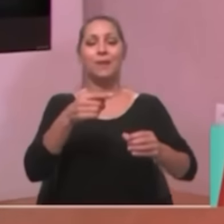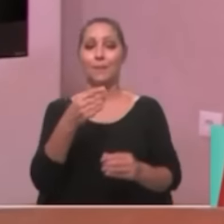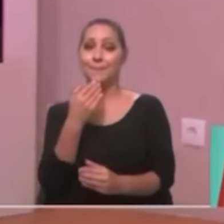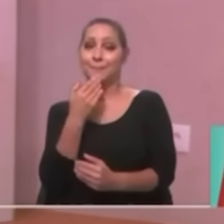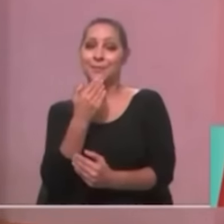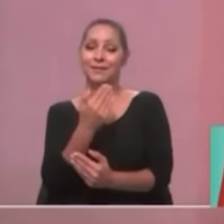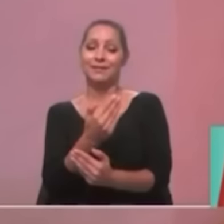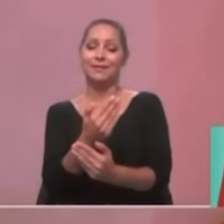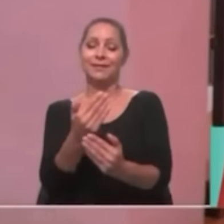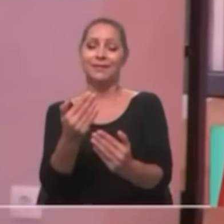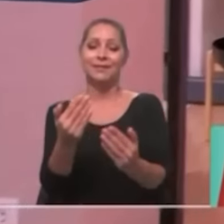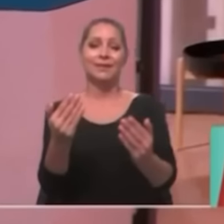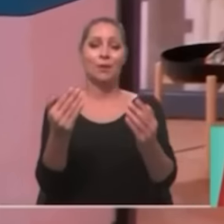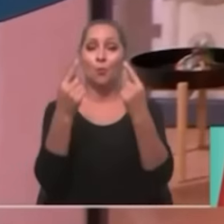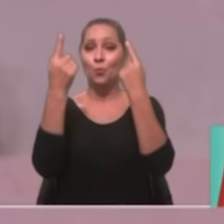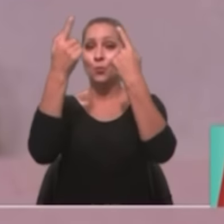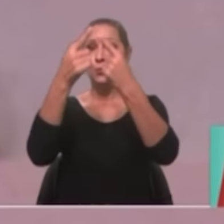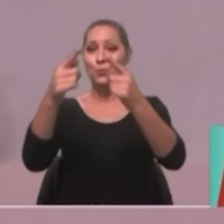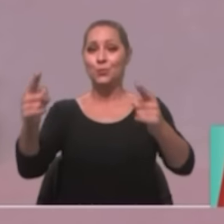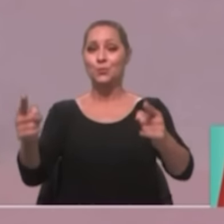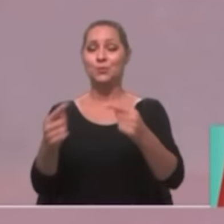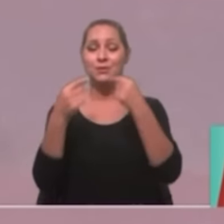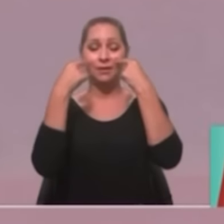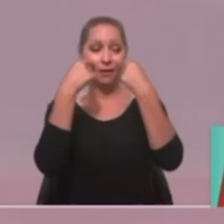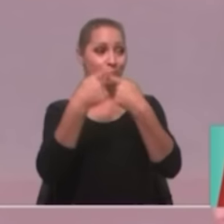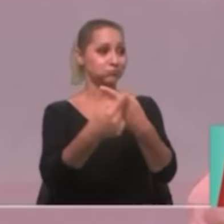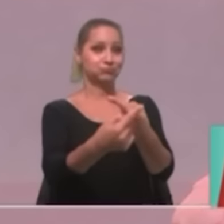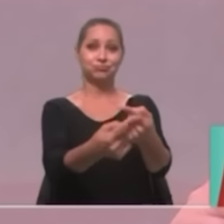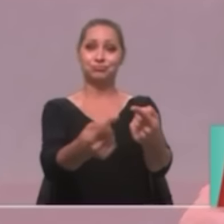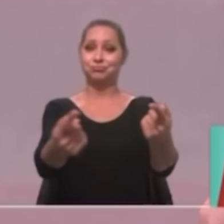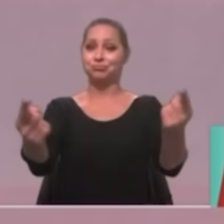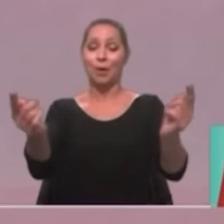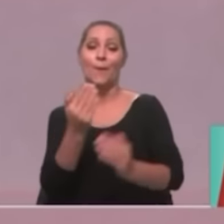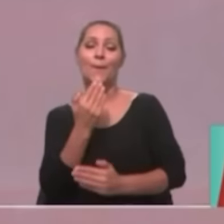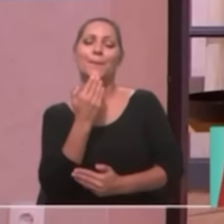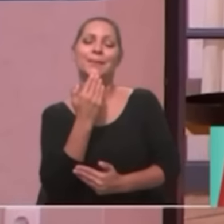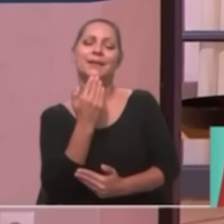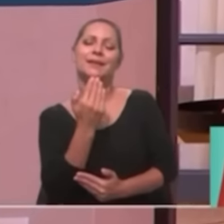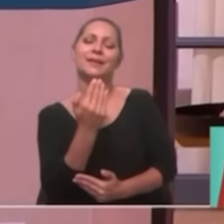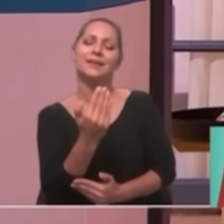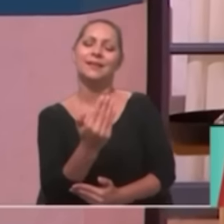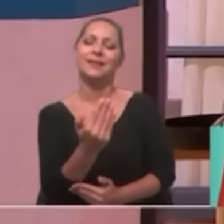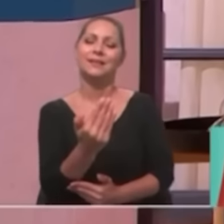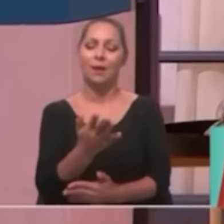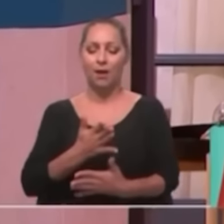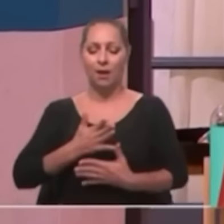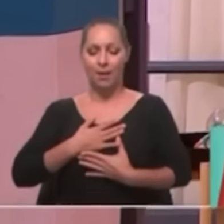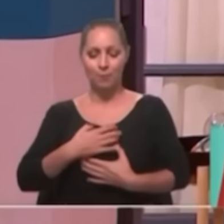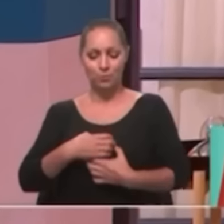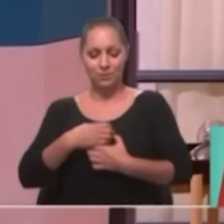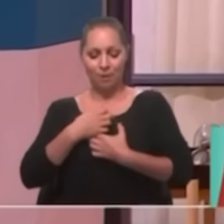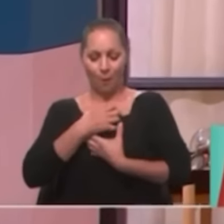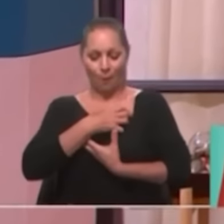obrigado por mostrares estas canções, obrigado por mexeres nas emoções de